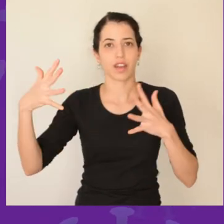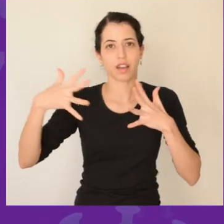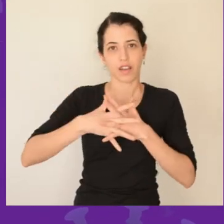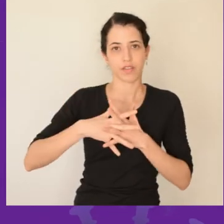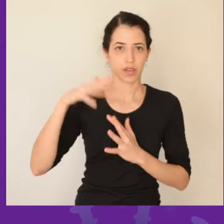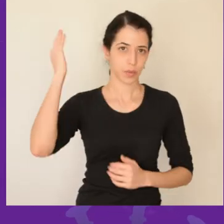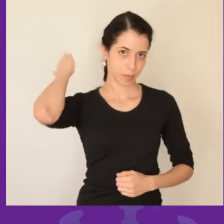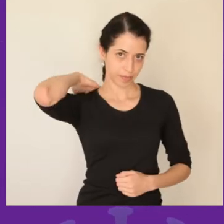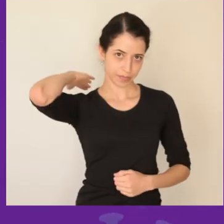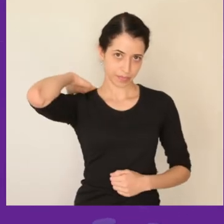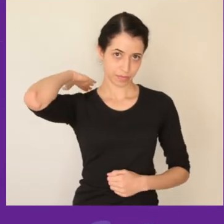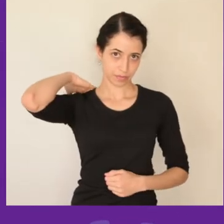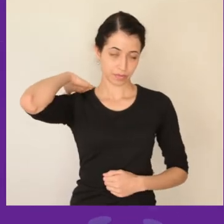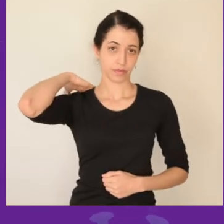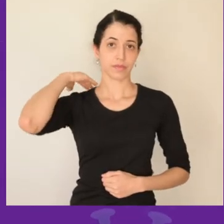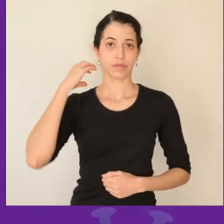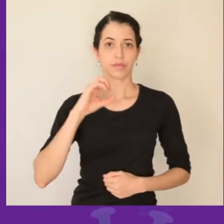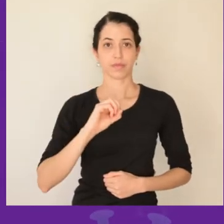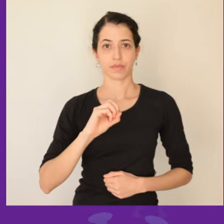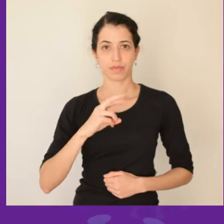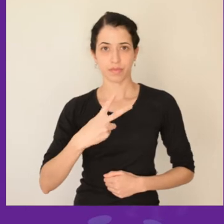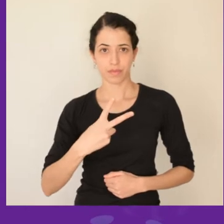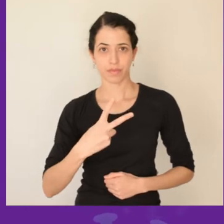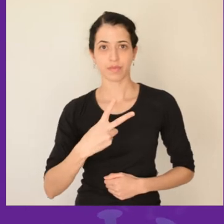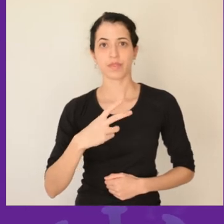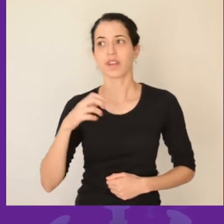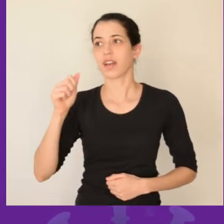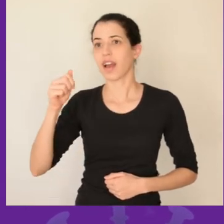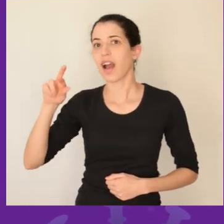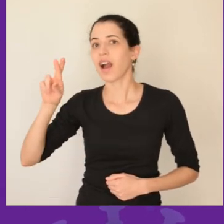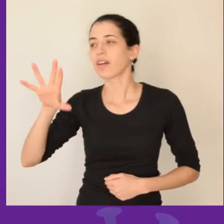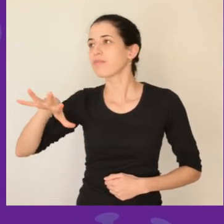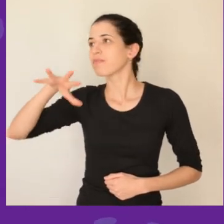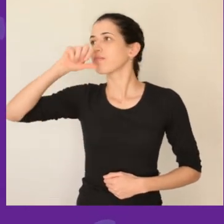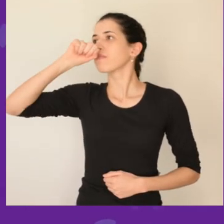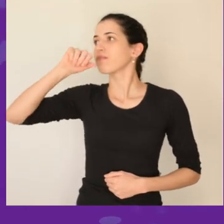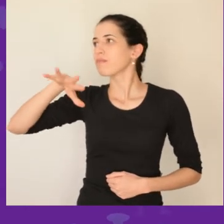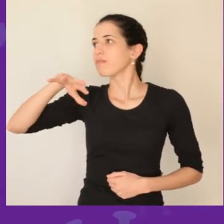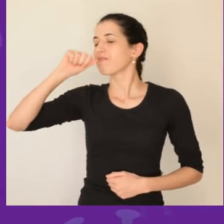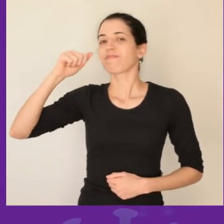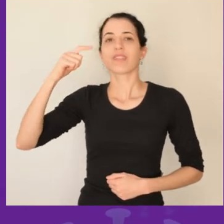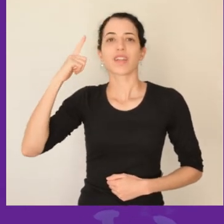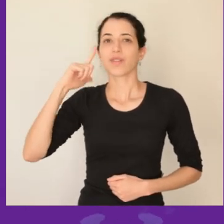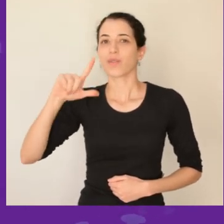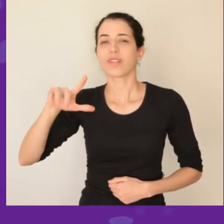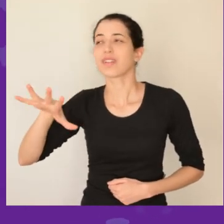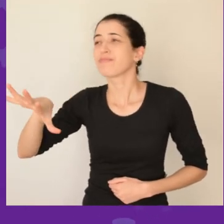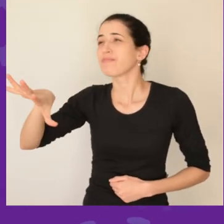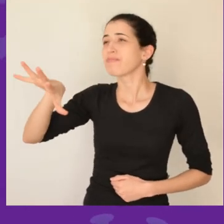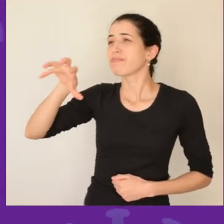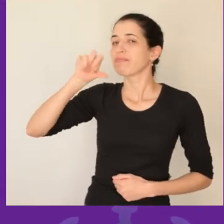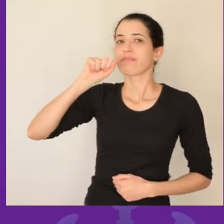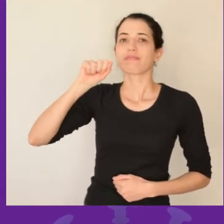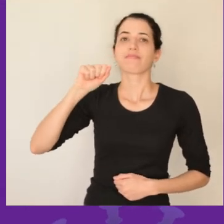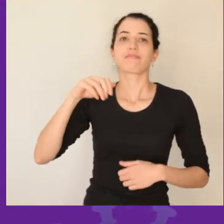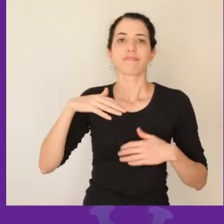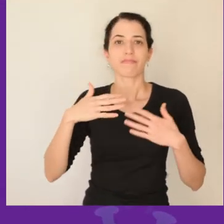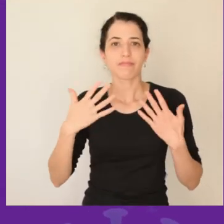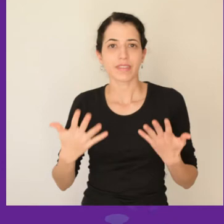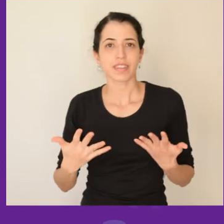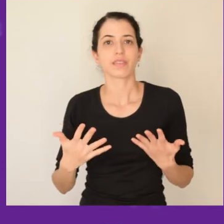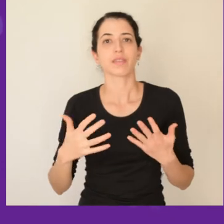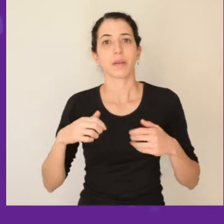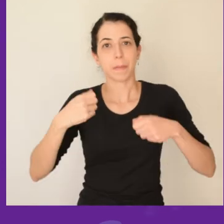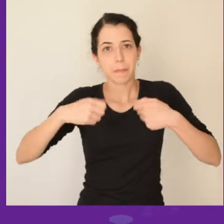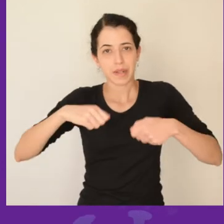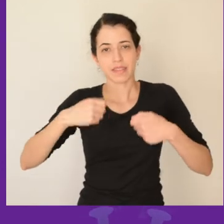o organismo ganha tempo para se recuperar do vírus então vou tentar um exemplo prático digamos que o vírus faz um problema no pulmão